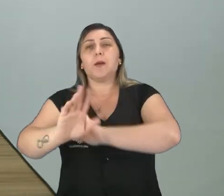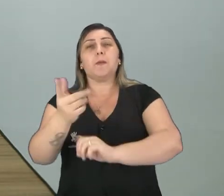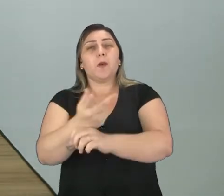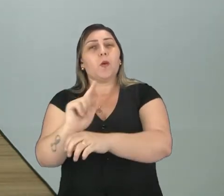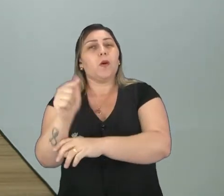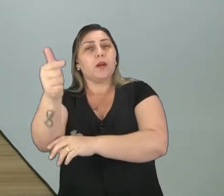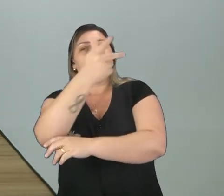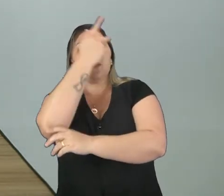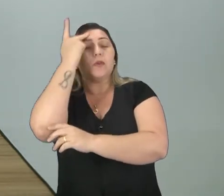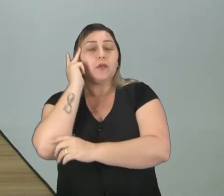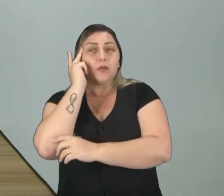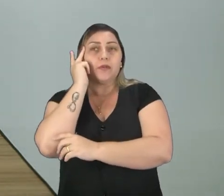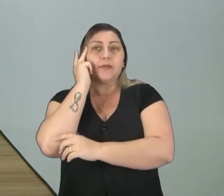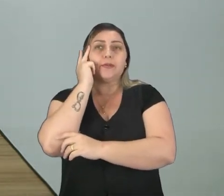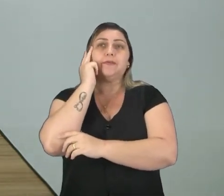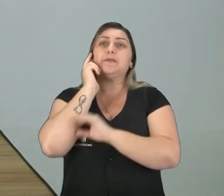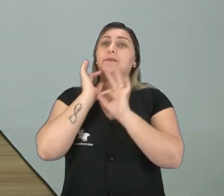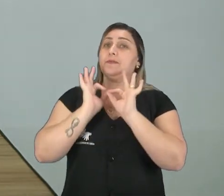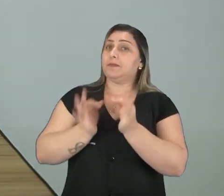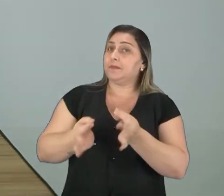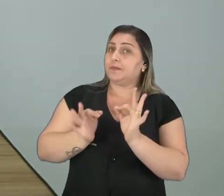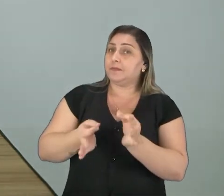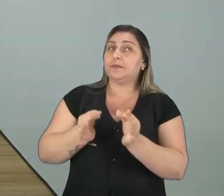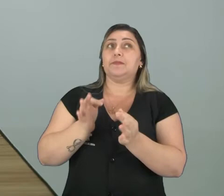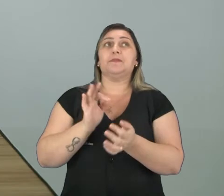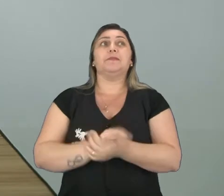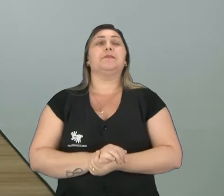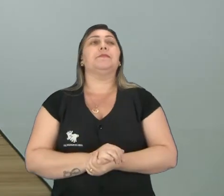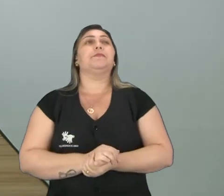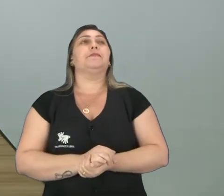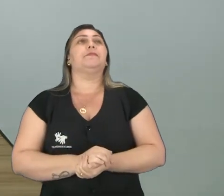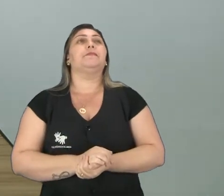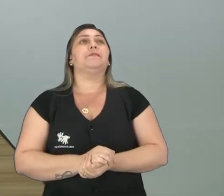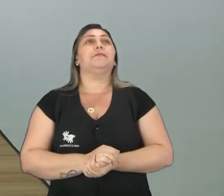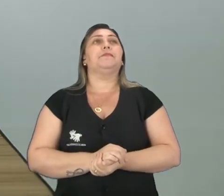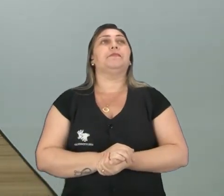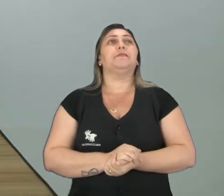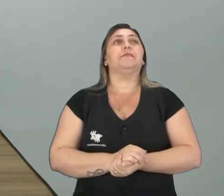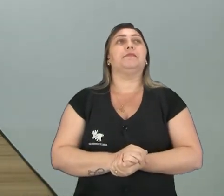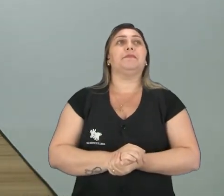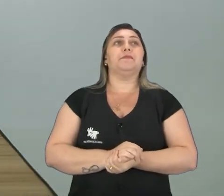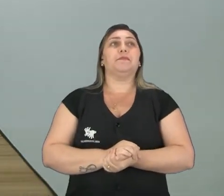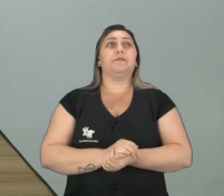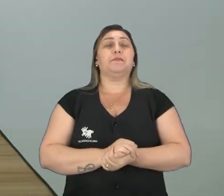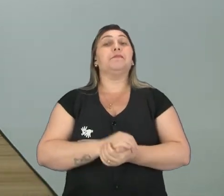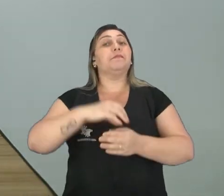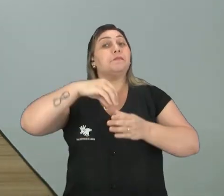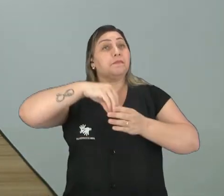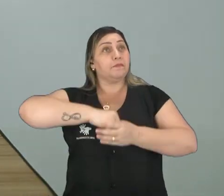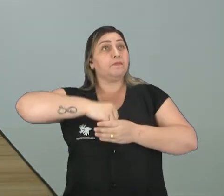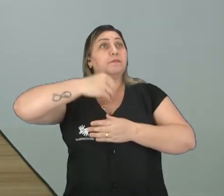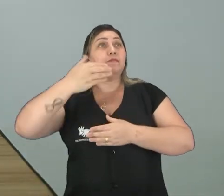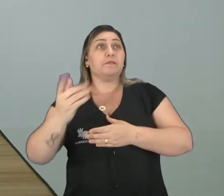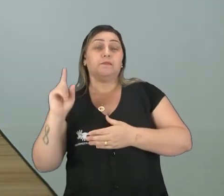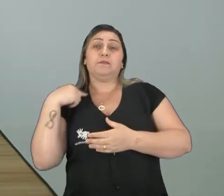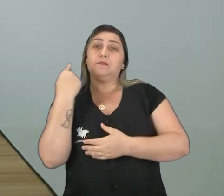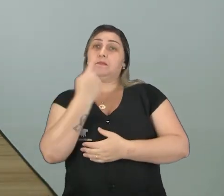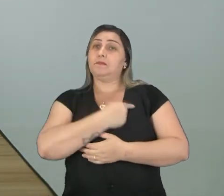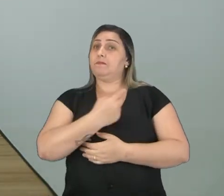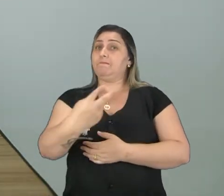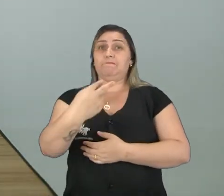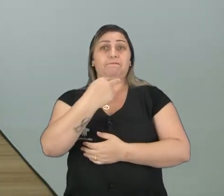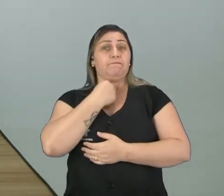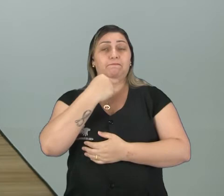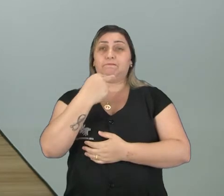outra pessoa para solucionar, certinho? Essas são as atitudes que nós